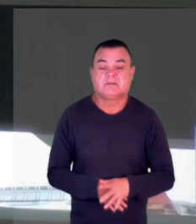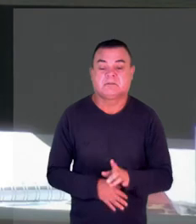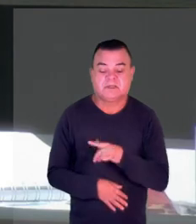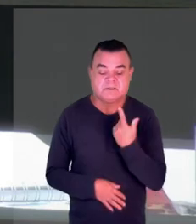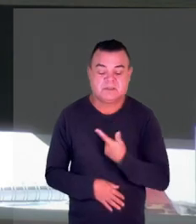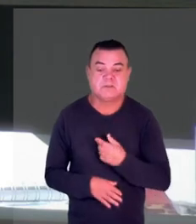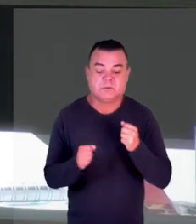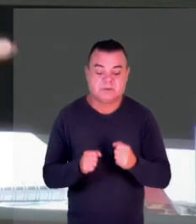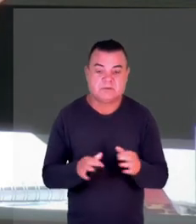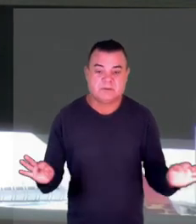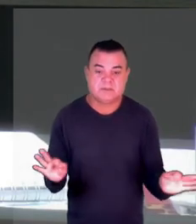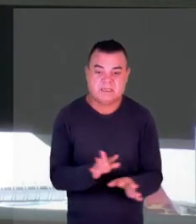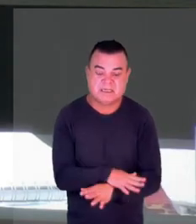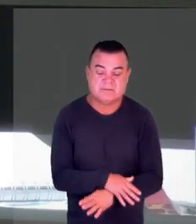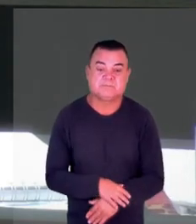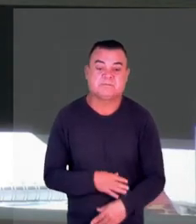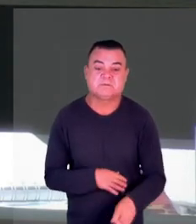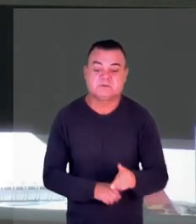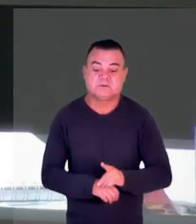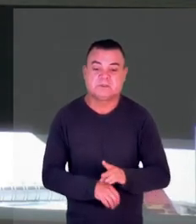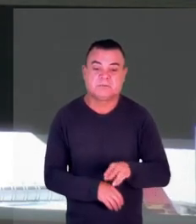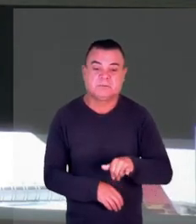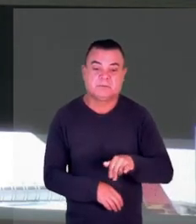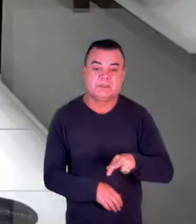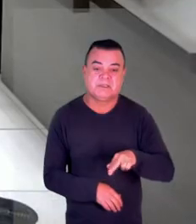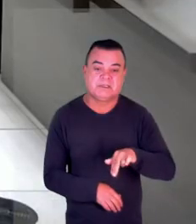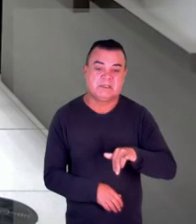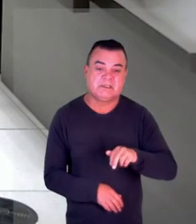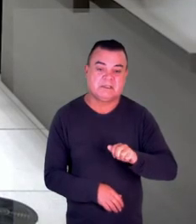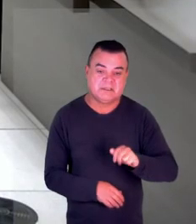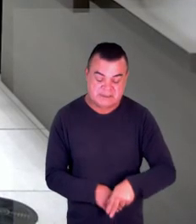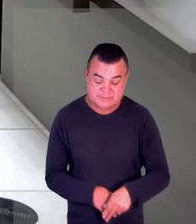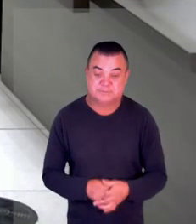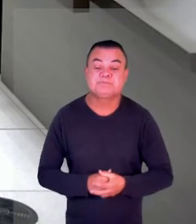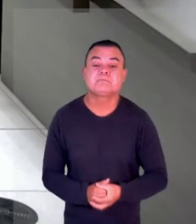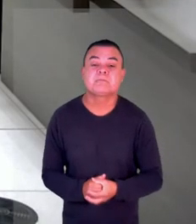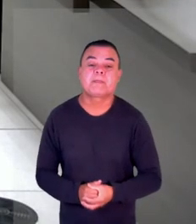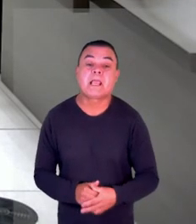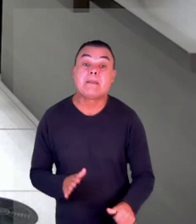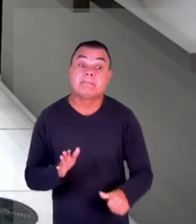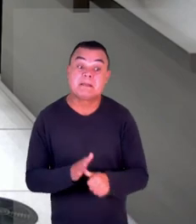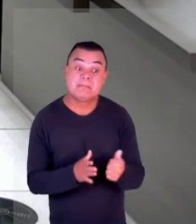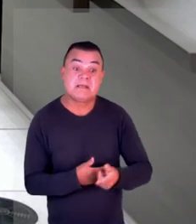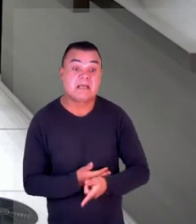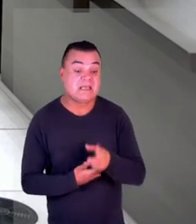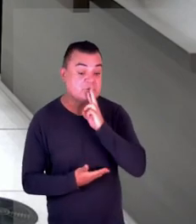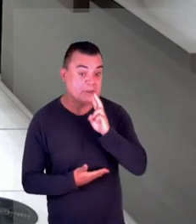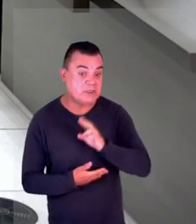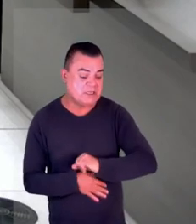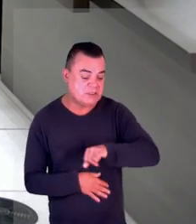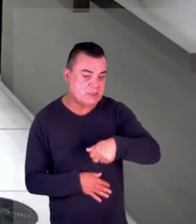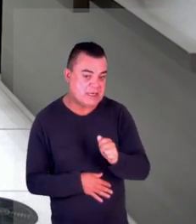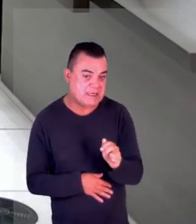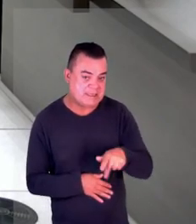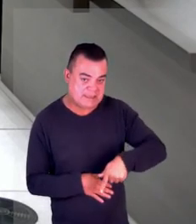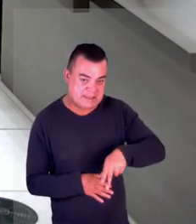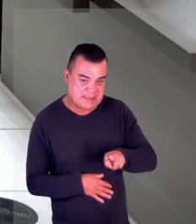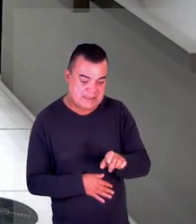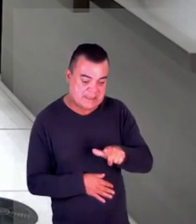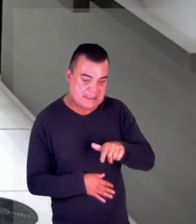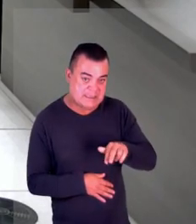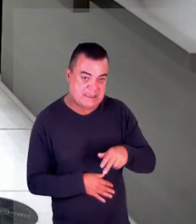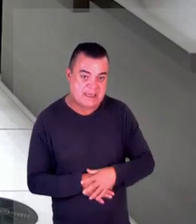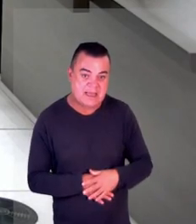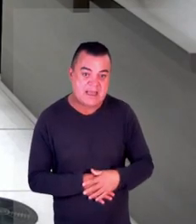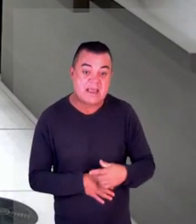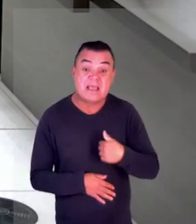encerrar Dra miram bom eh primeiro lugar respondendo a Jaqueline Eu acho que eu é que não